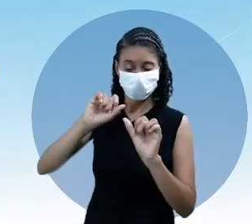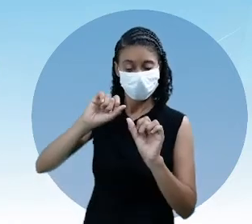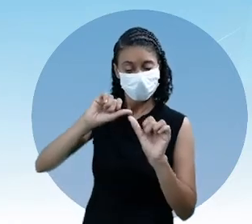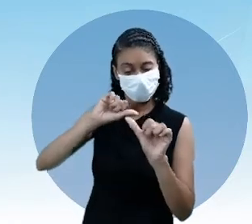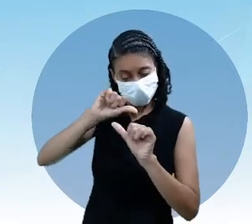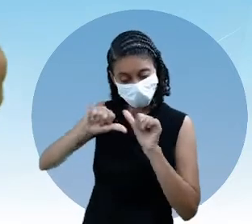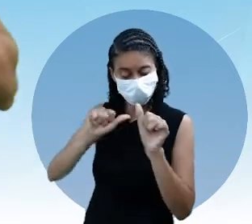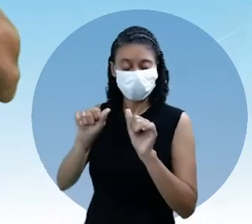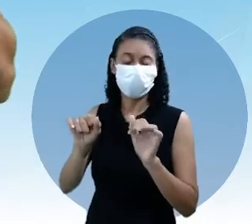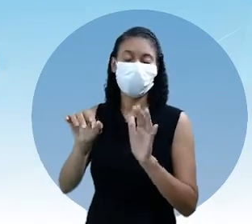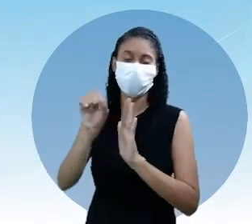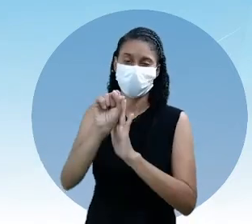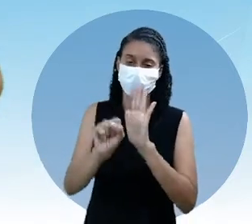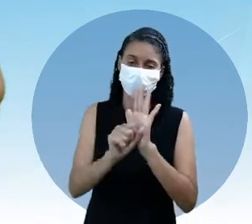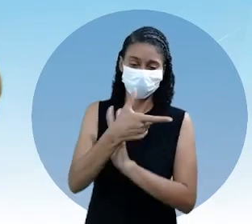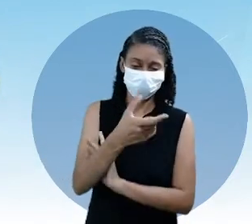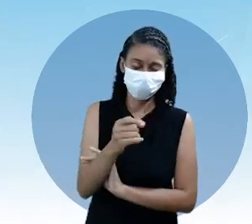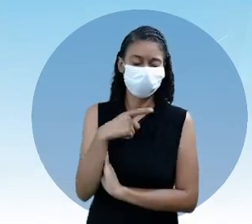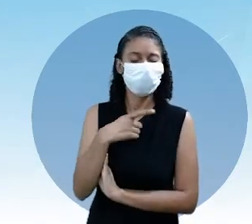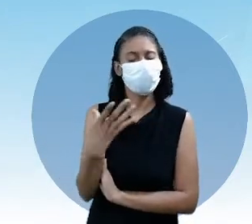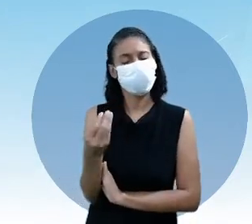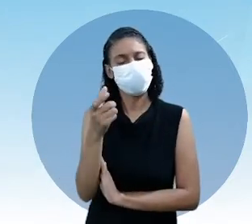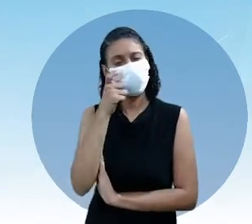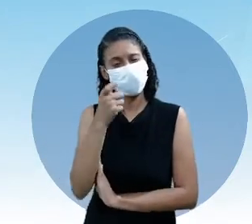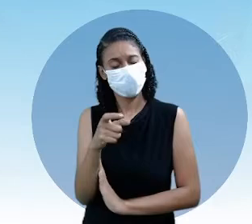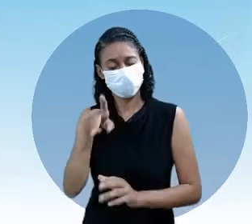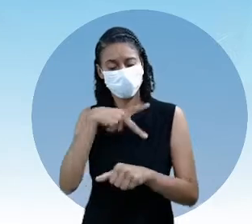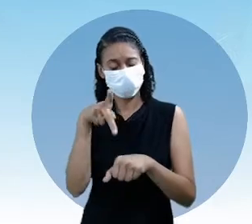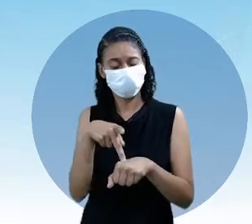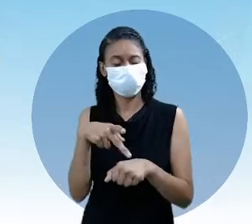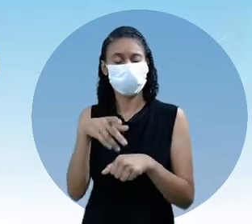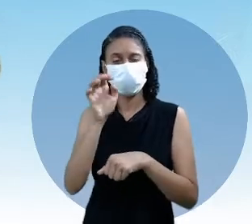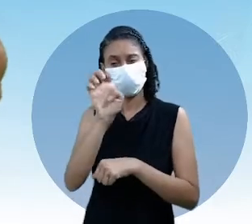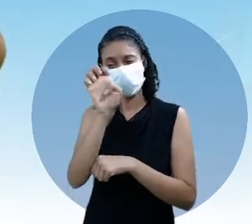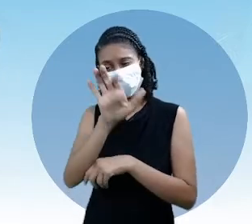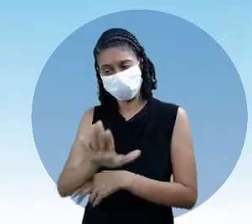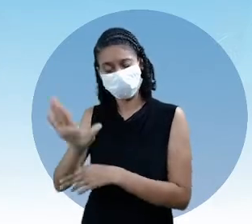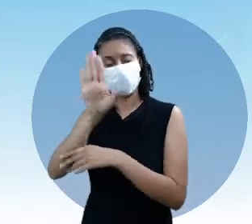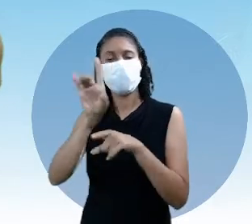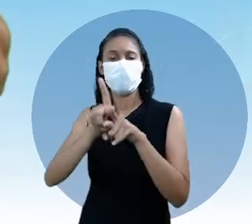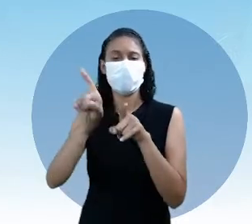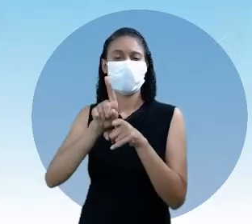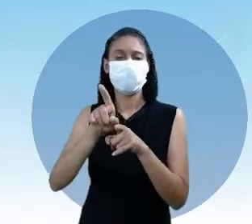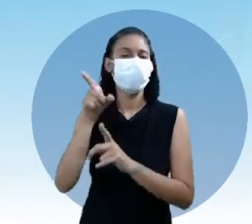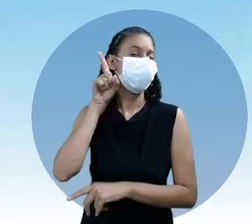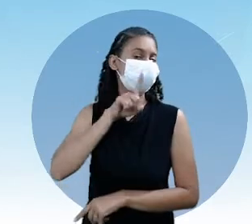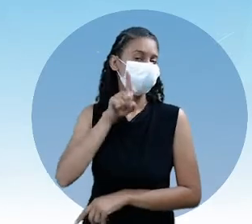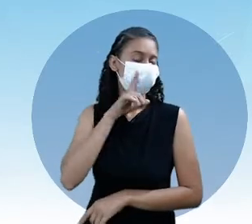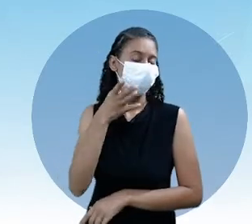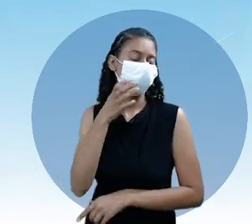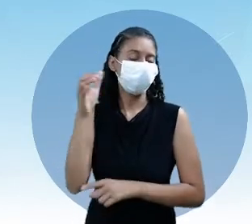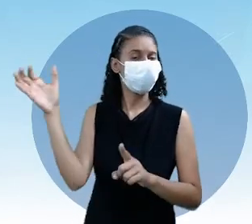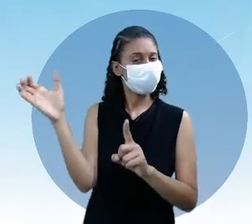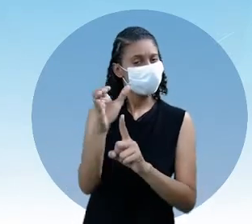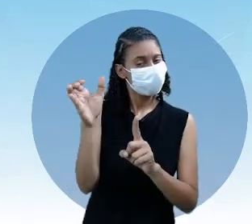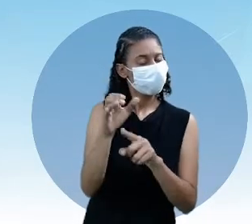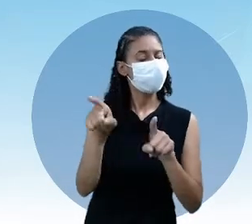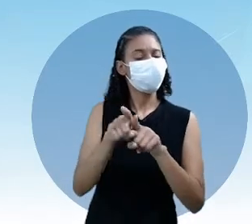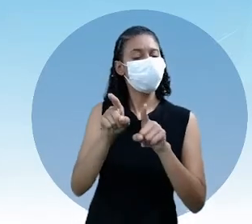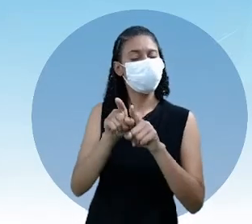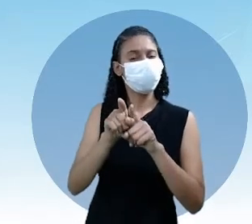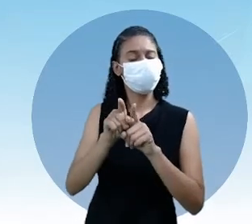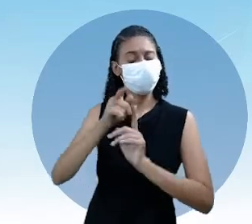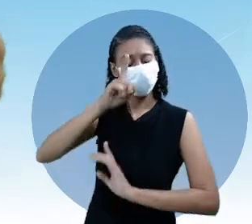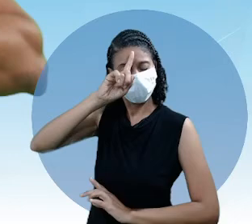vários interesses de países europeus e dos Estados Unidos em relação à dominação e à influência política